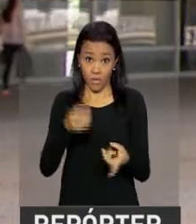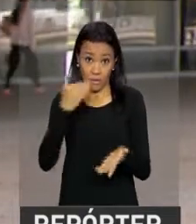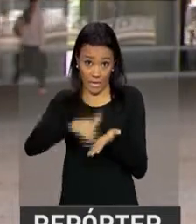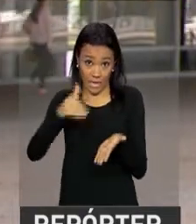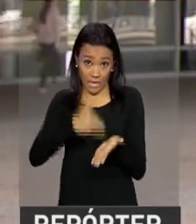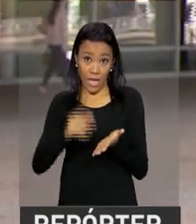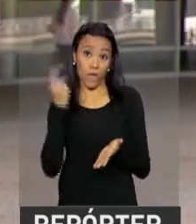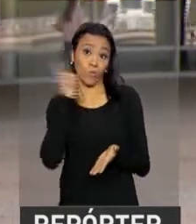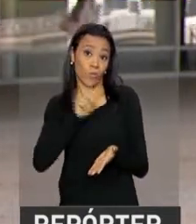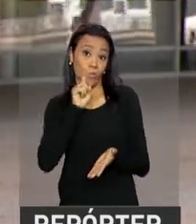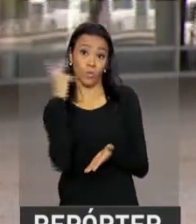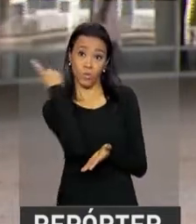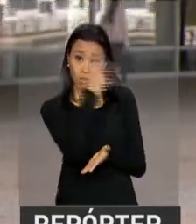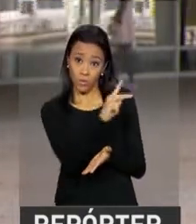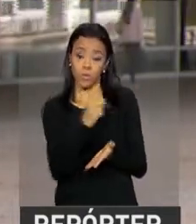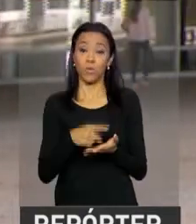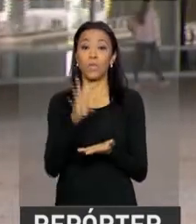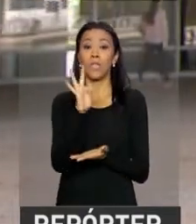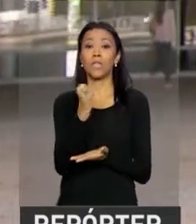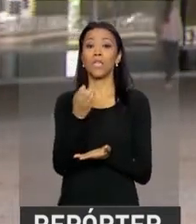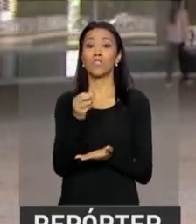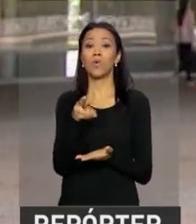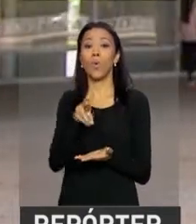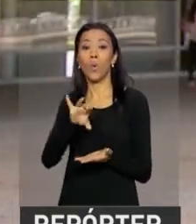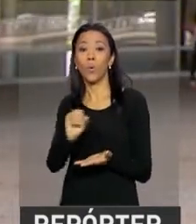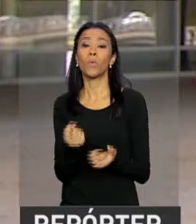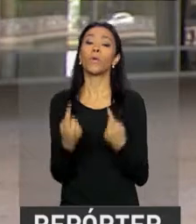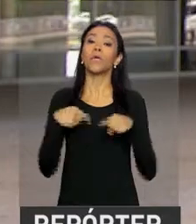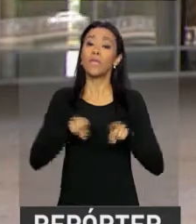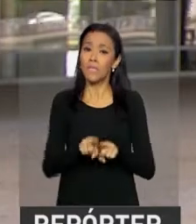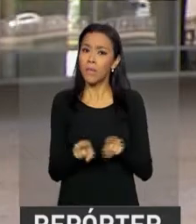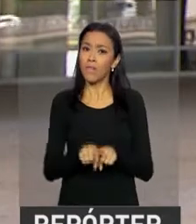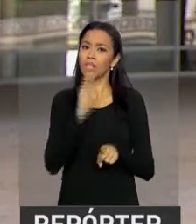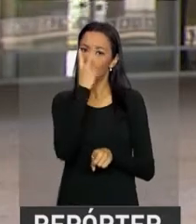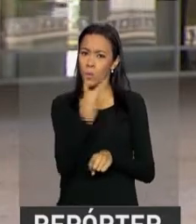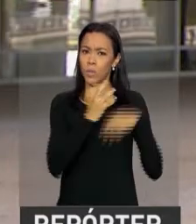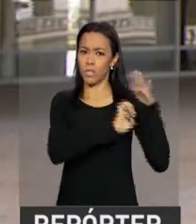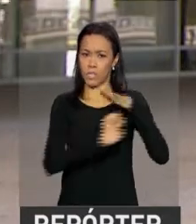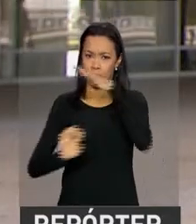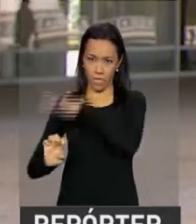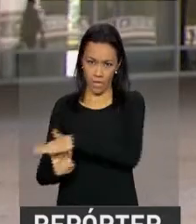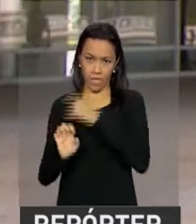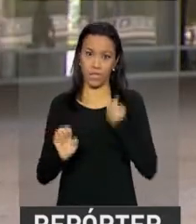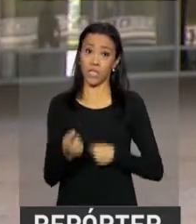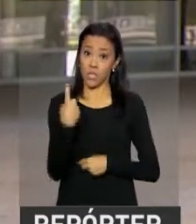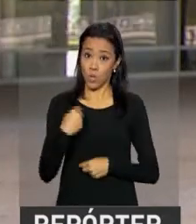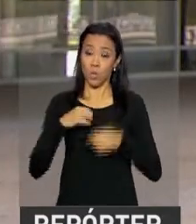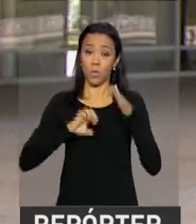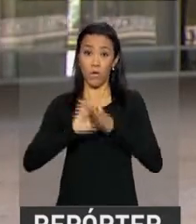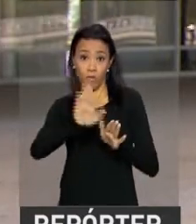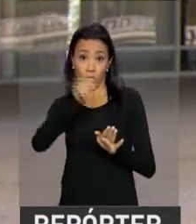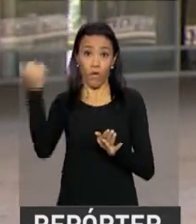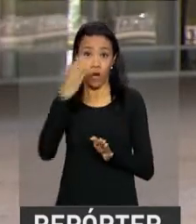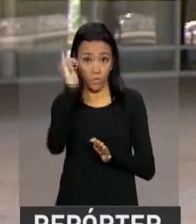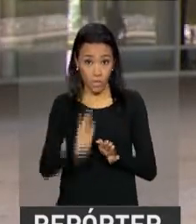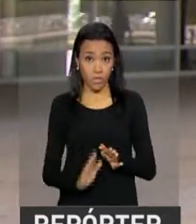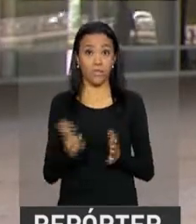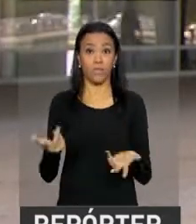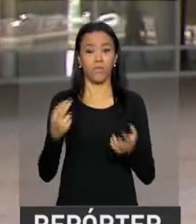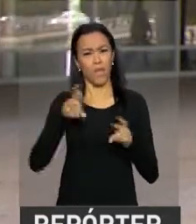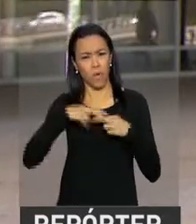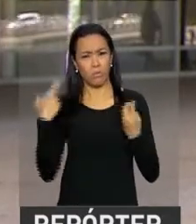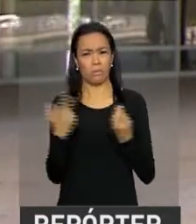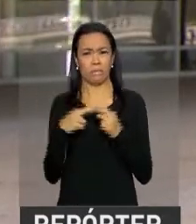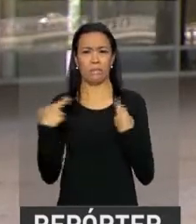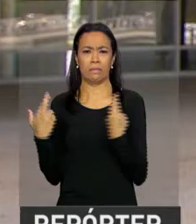cobriu e com presidentes e diretores executivos de duas montadoras de veículos e uma multinacional do petróleo e ontem michel